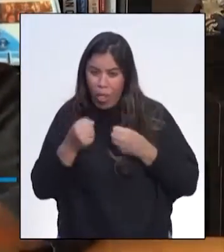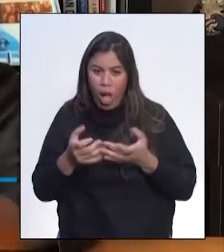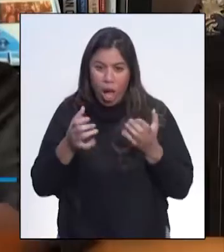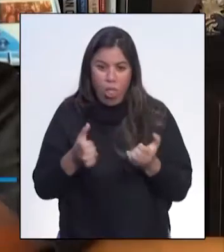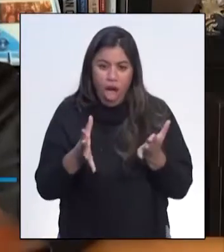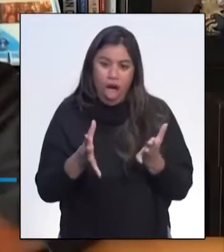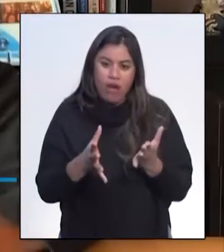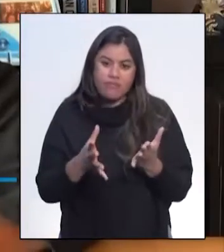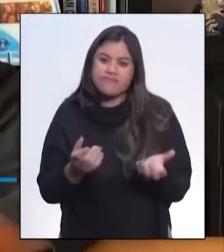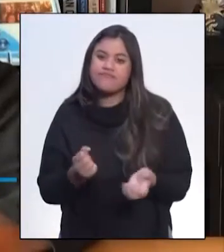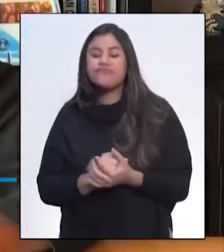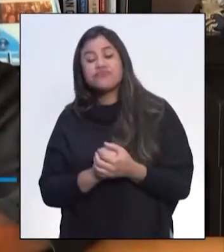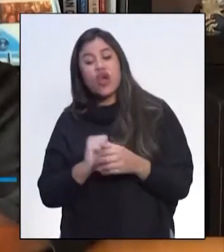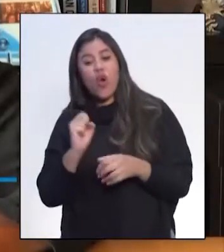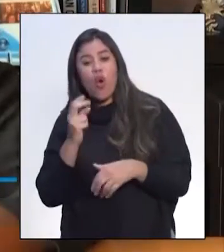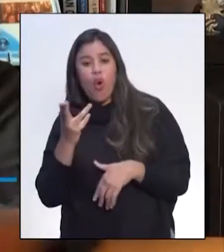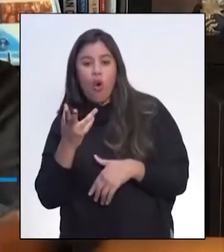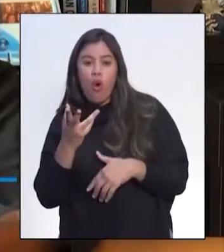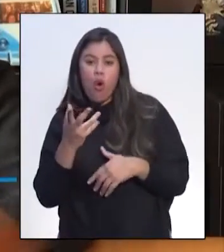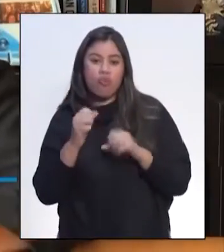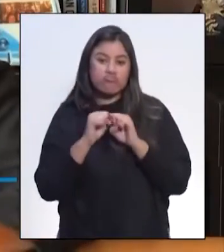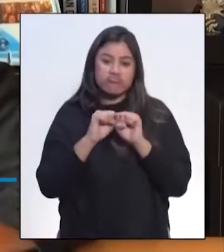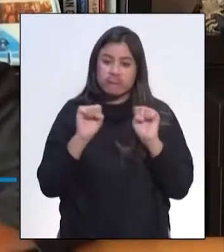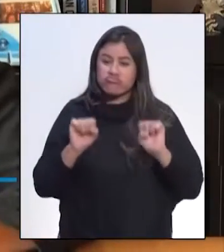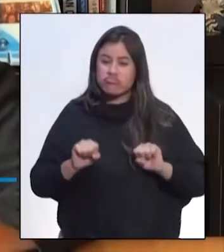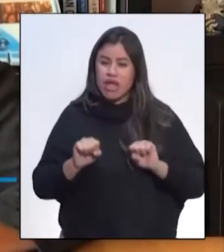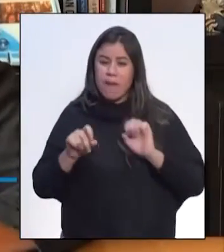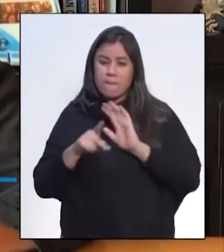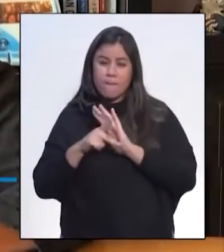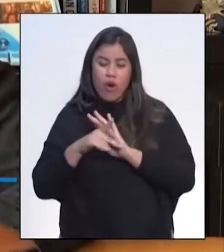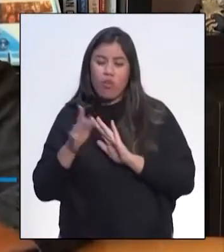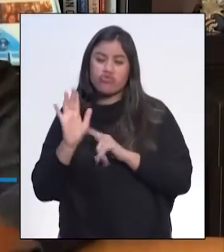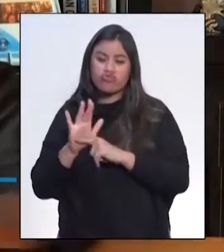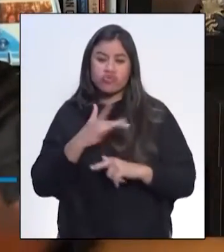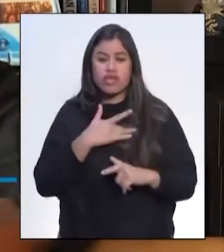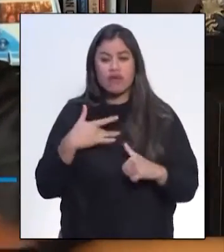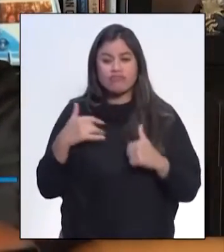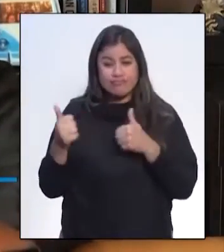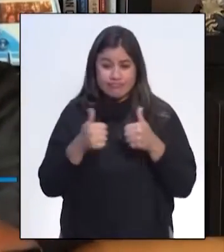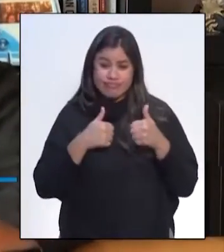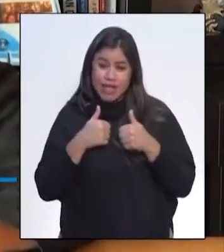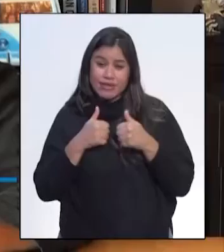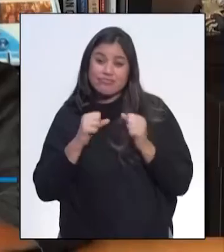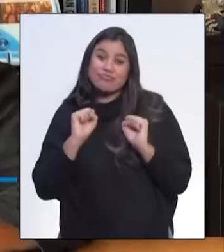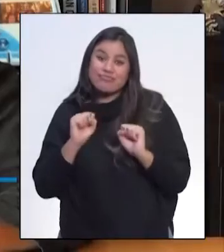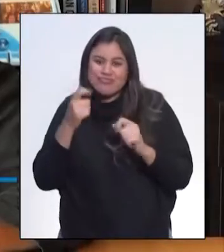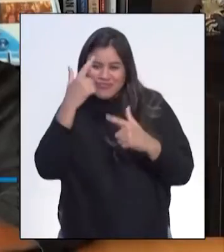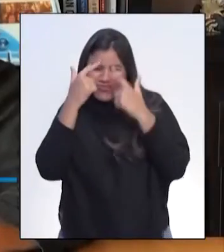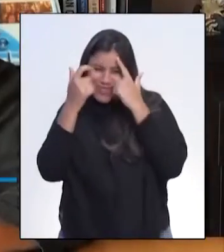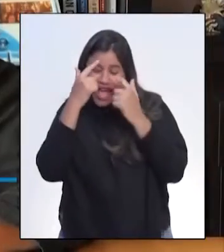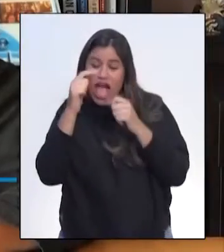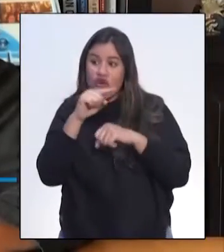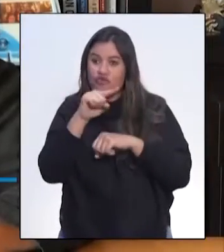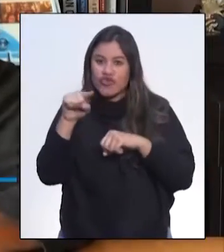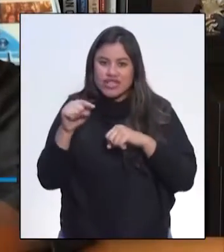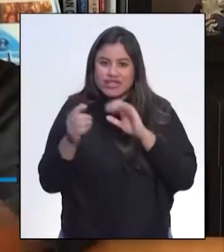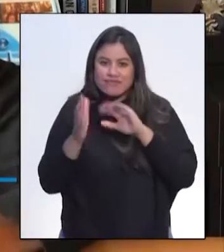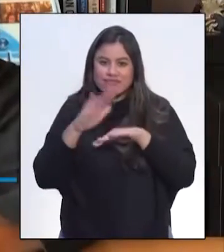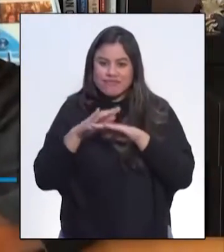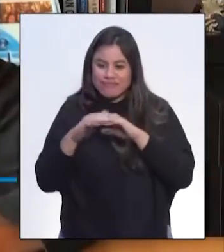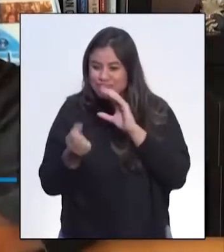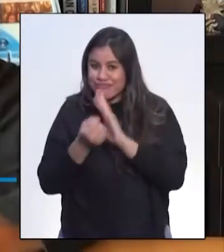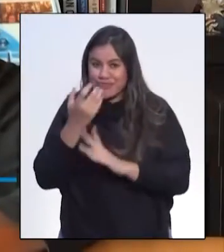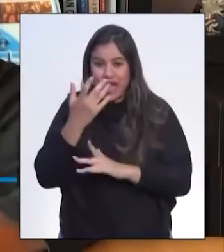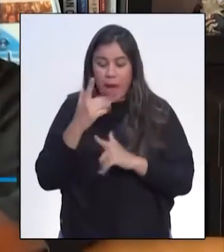um sistema de distribuição de itens necessários à saúde e ao bem-estar? Fica aí uma ideia para vocês desbravarem os